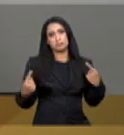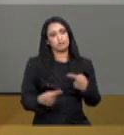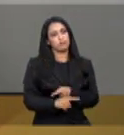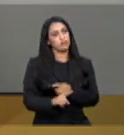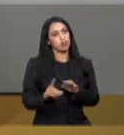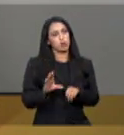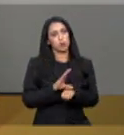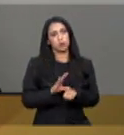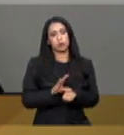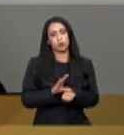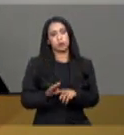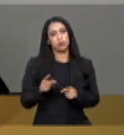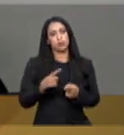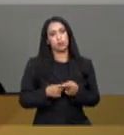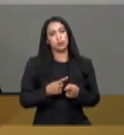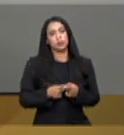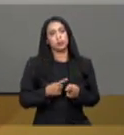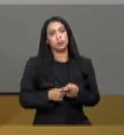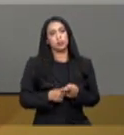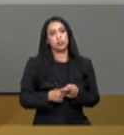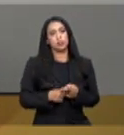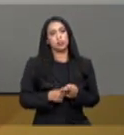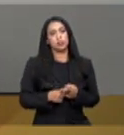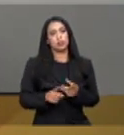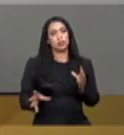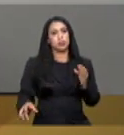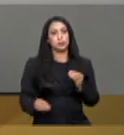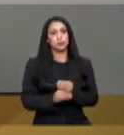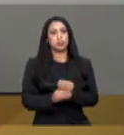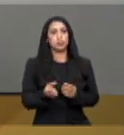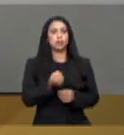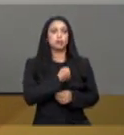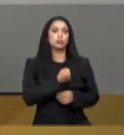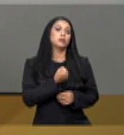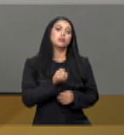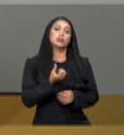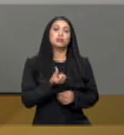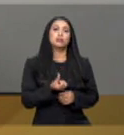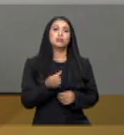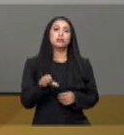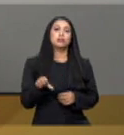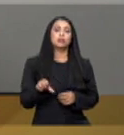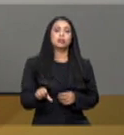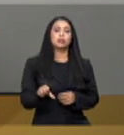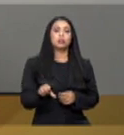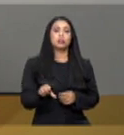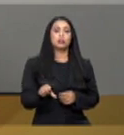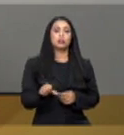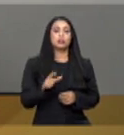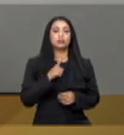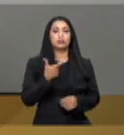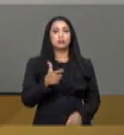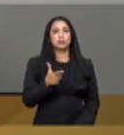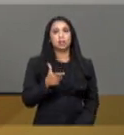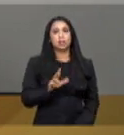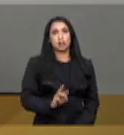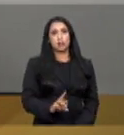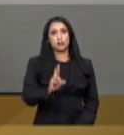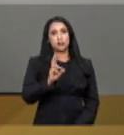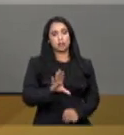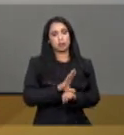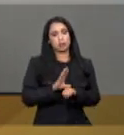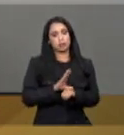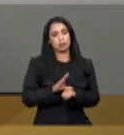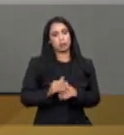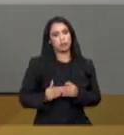porque, efetivamente, sob a égide da emenda número 169, não havia esta referência na Constituição. Somente